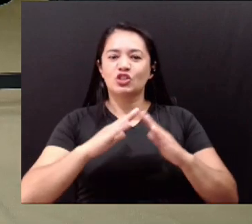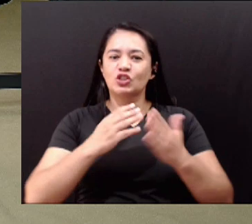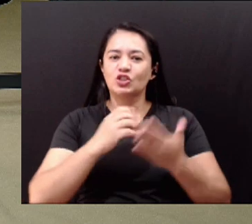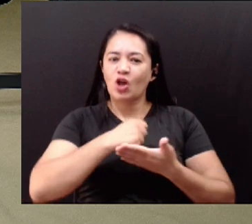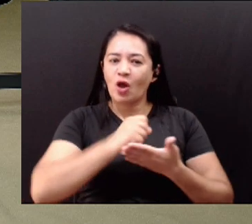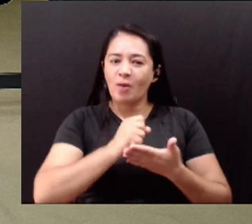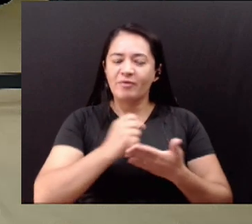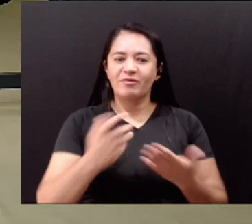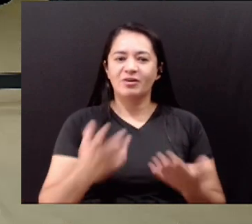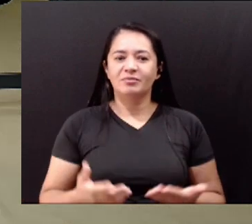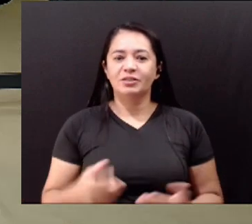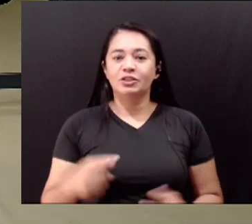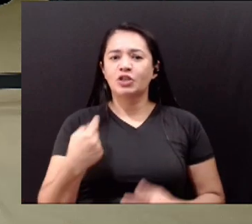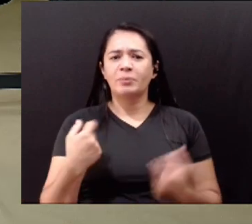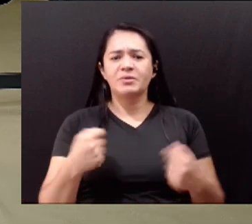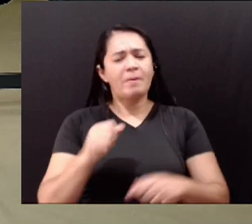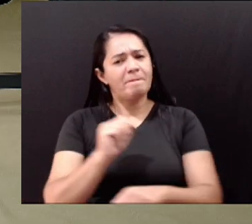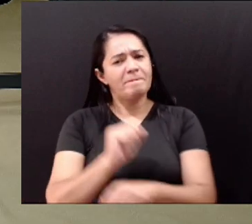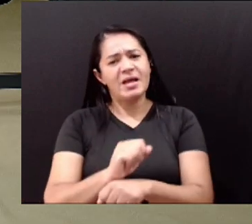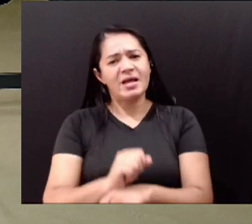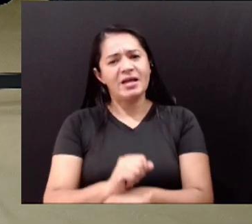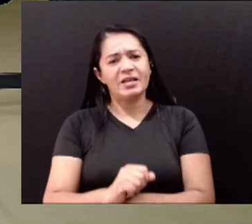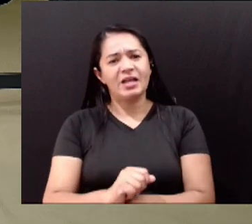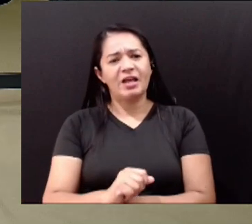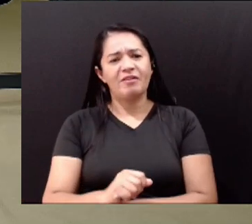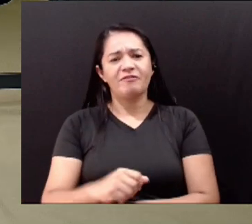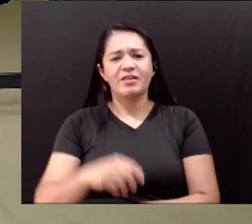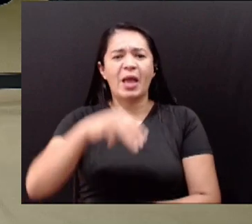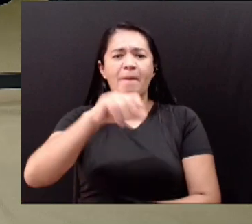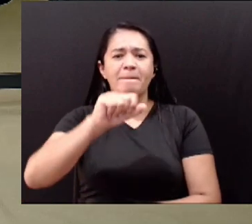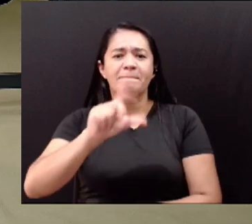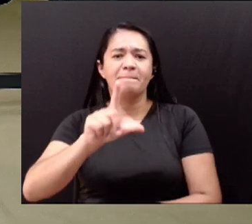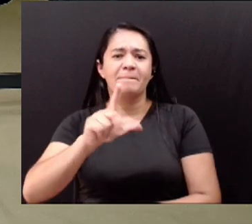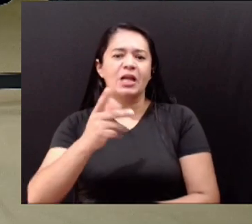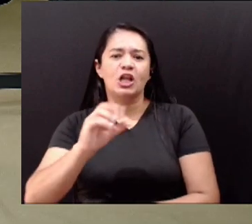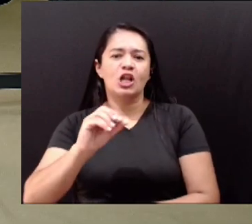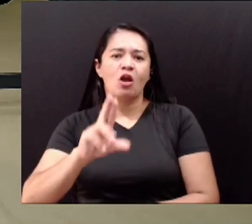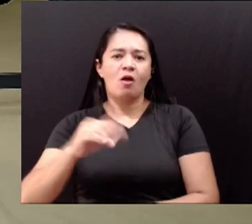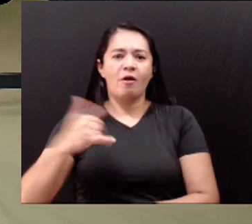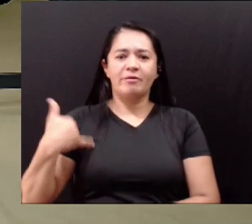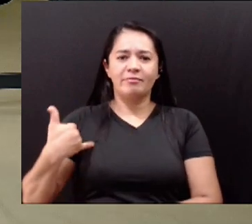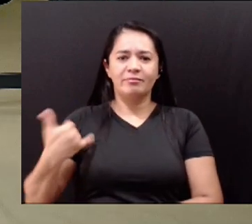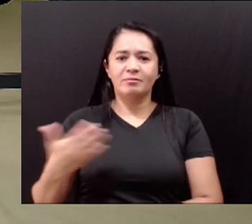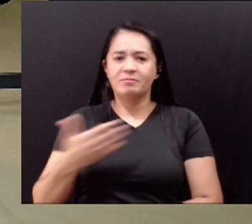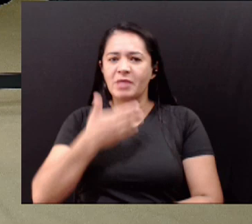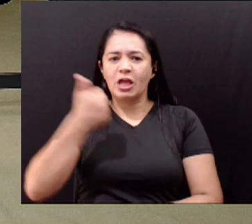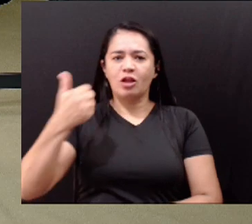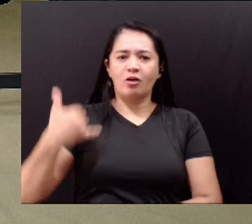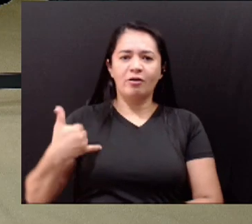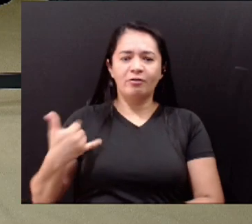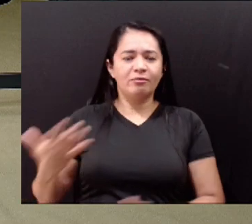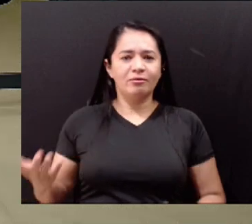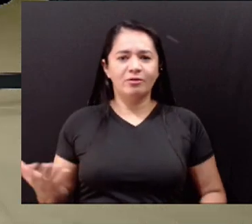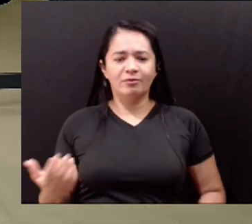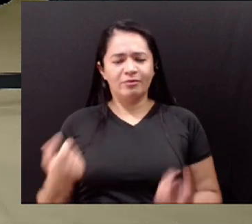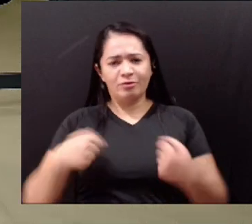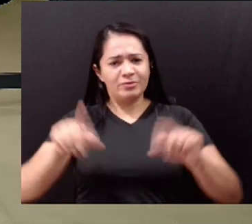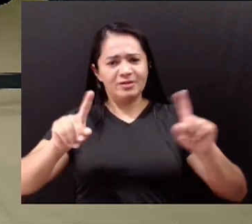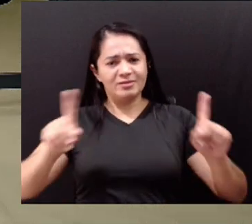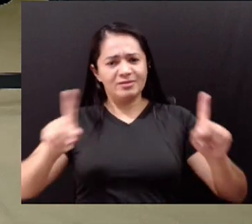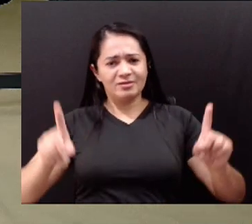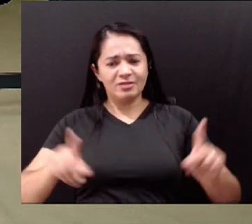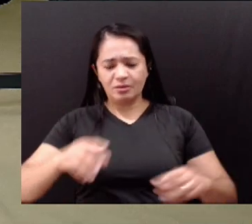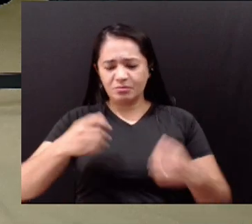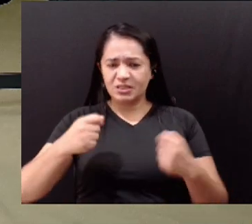precisa parar de usar essas nomenclaturas, né? A gente precisa ser mais assertivo quando a gente fala sobre a pessoa 60 a mais.